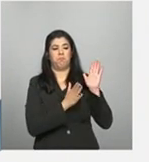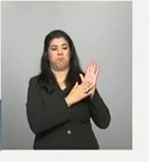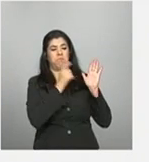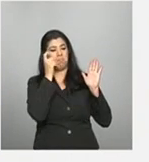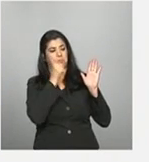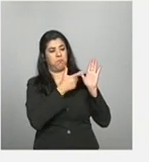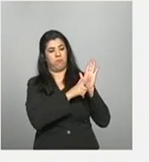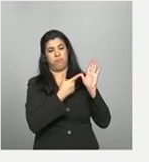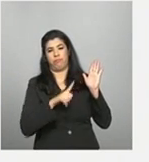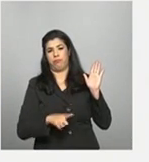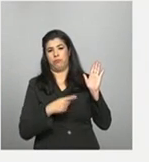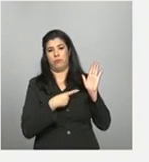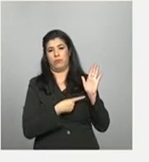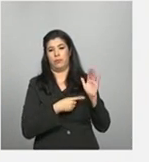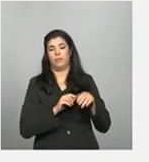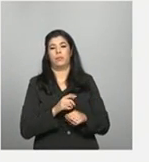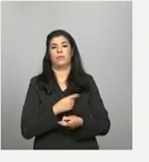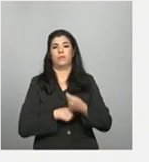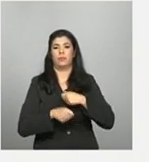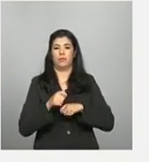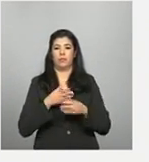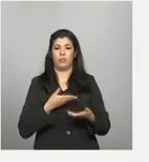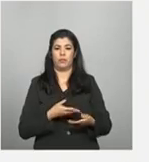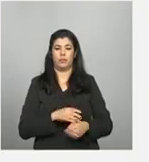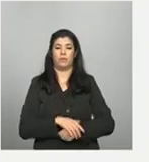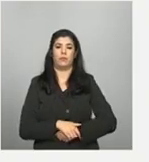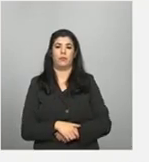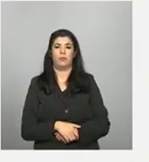interesse em apresentar proposta financeira para o referido lote.